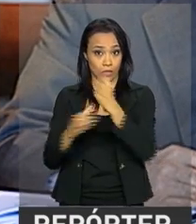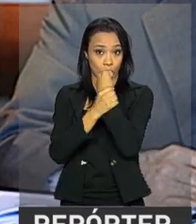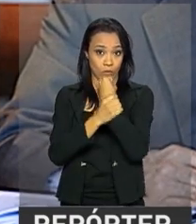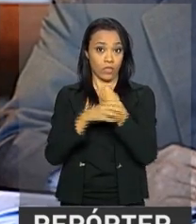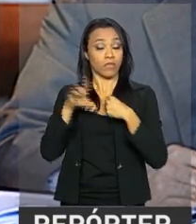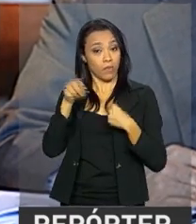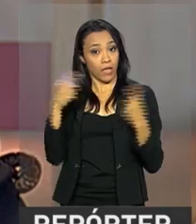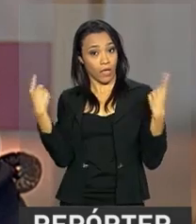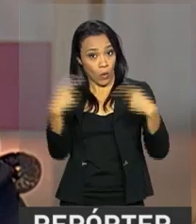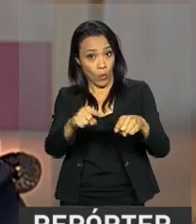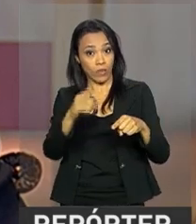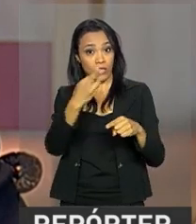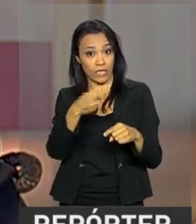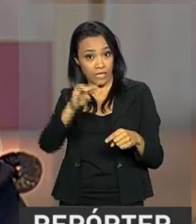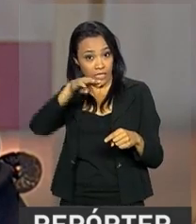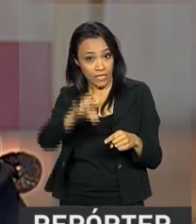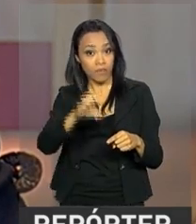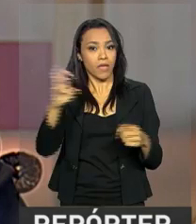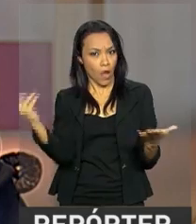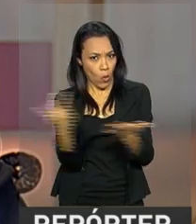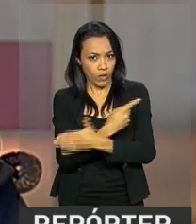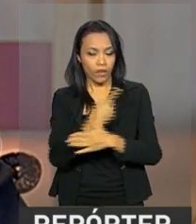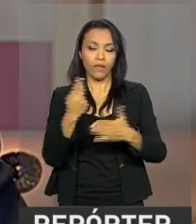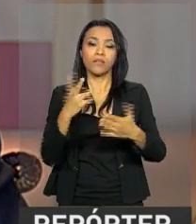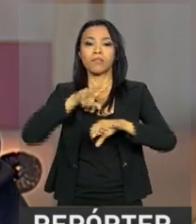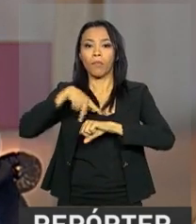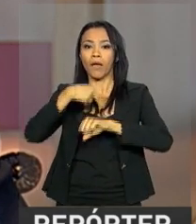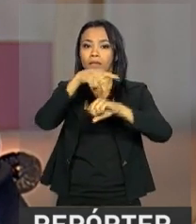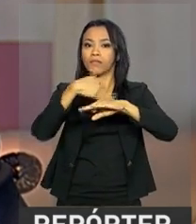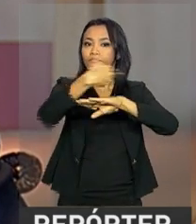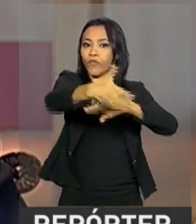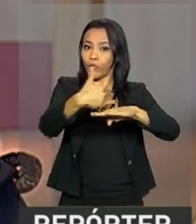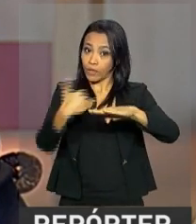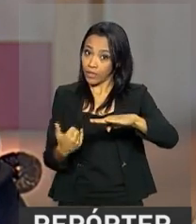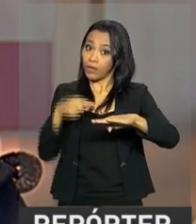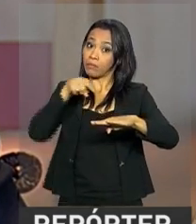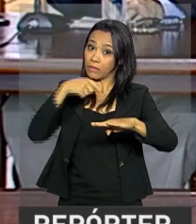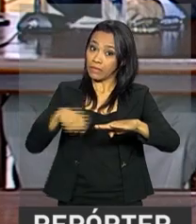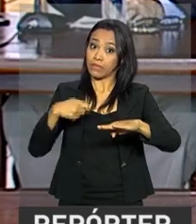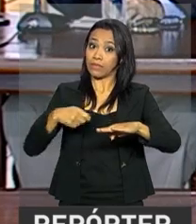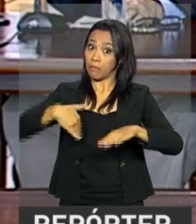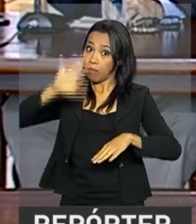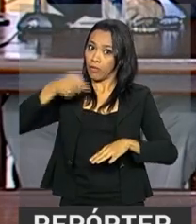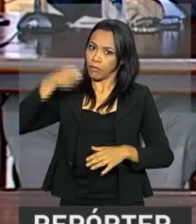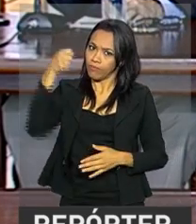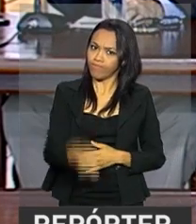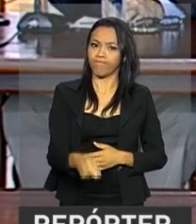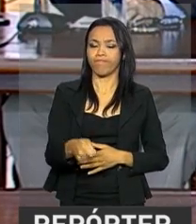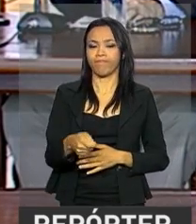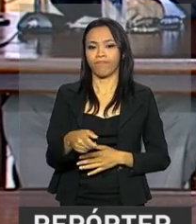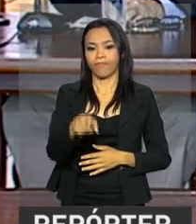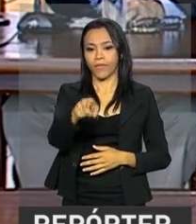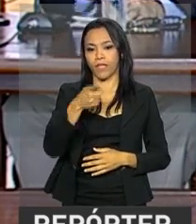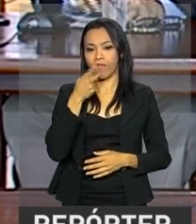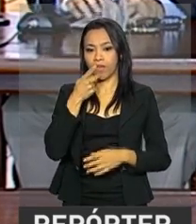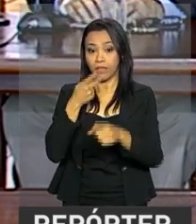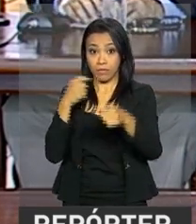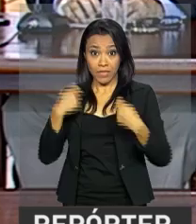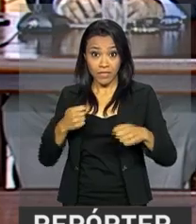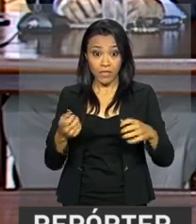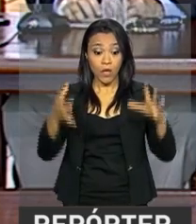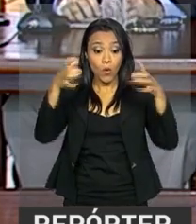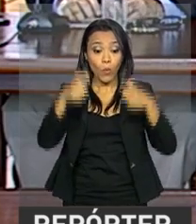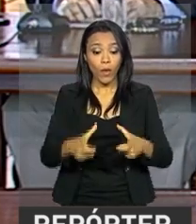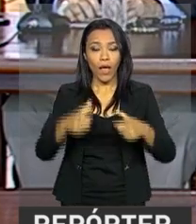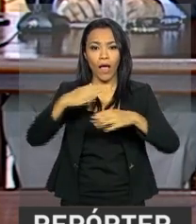crimes típicos da fronteira para josé serra é preciso mais que repressão na fronteira tem que ser um fator de integração